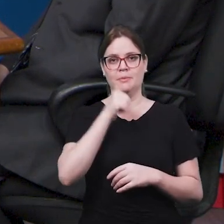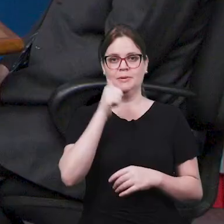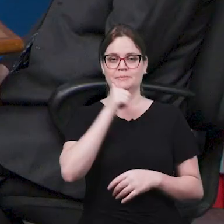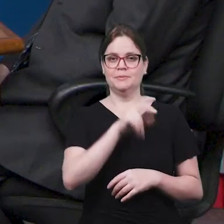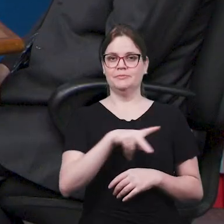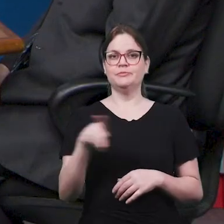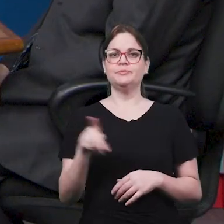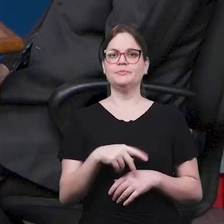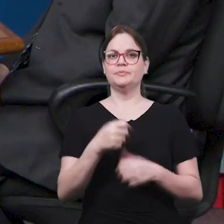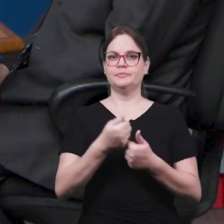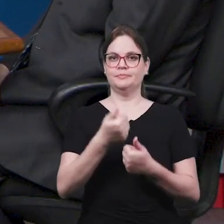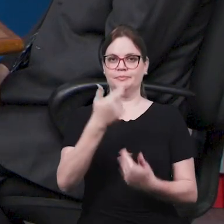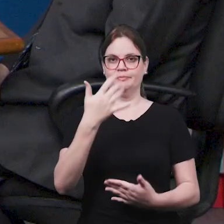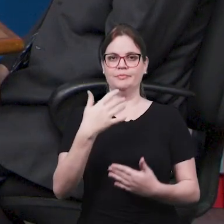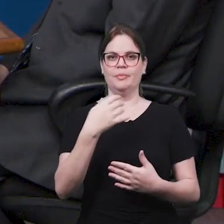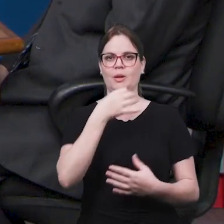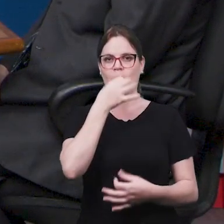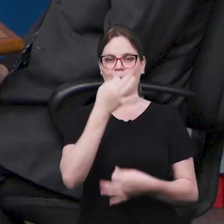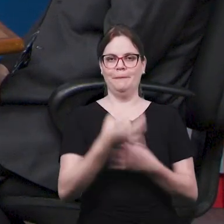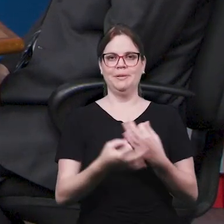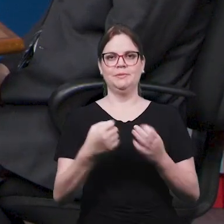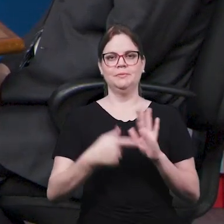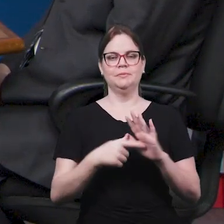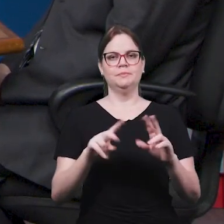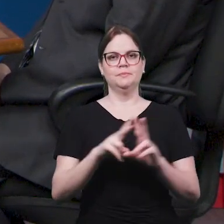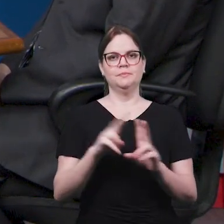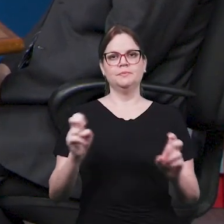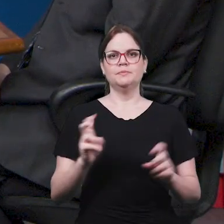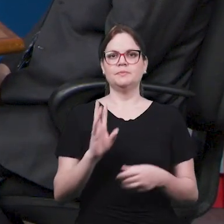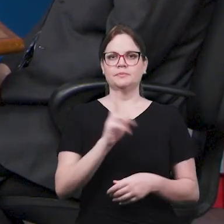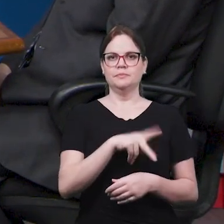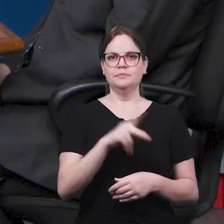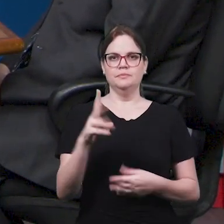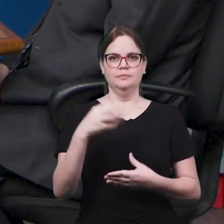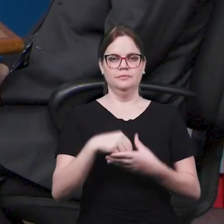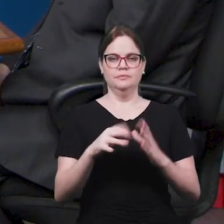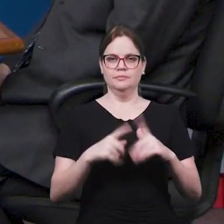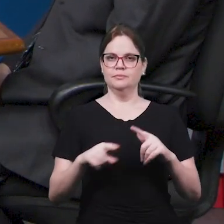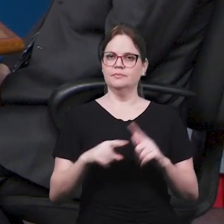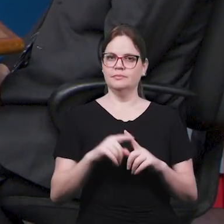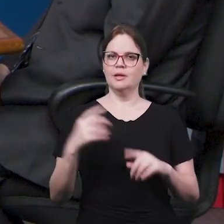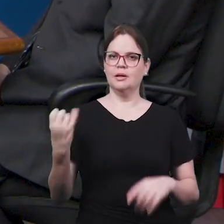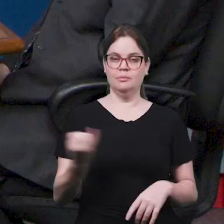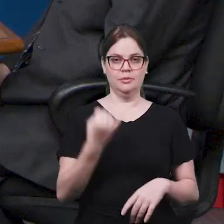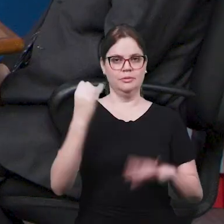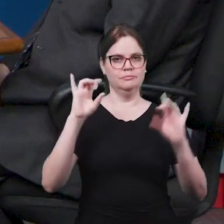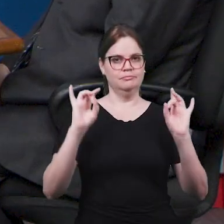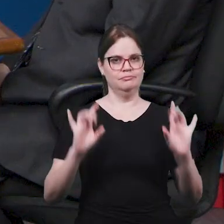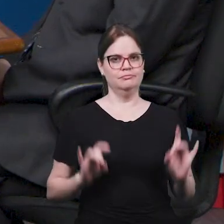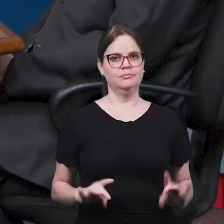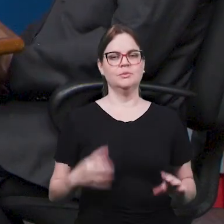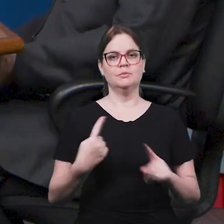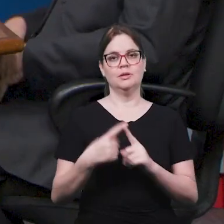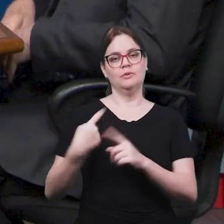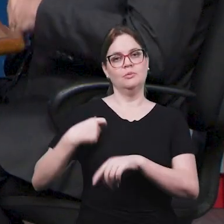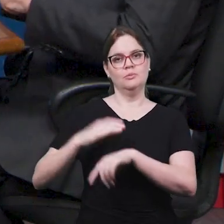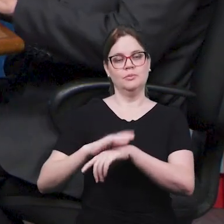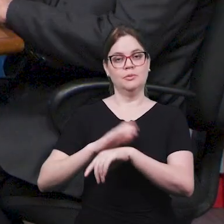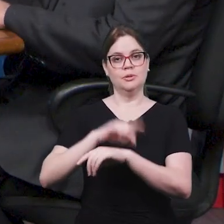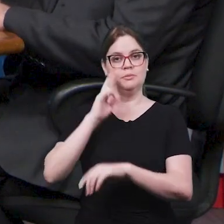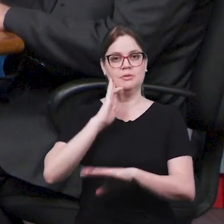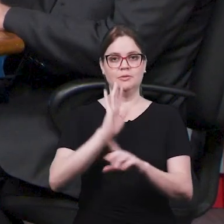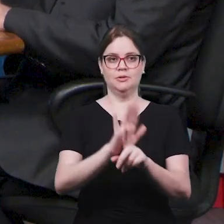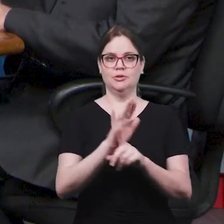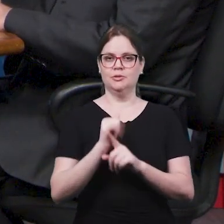está falando da nobreza do trabalho da professora na igreja, né? Mostrando que foi colocado pelo Senhor, muito bom